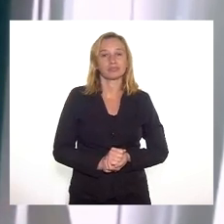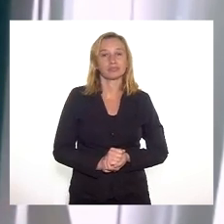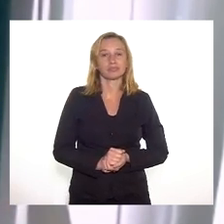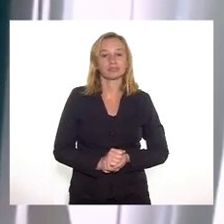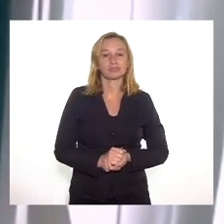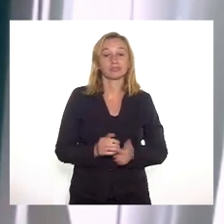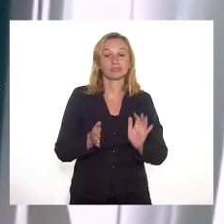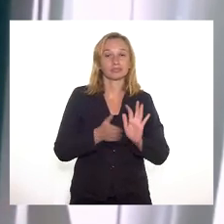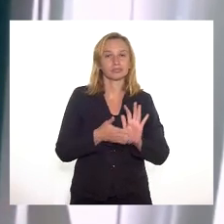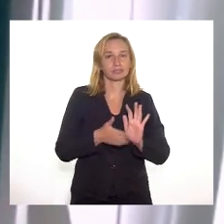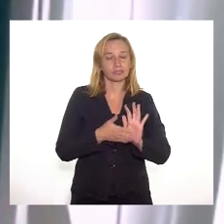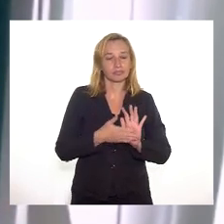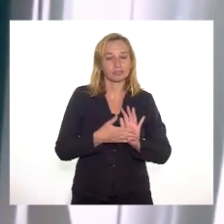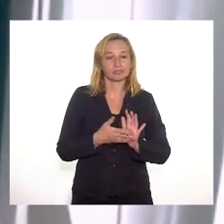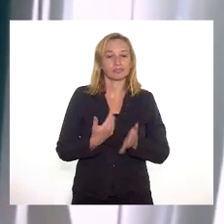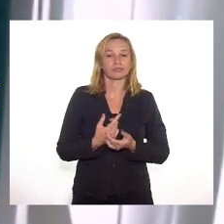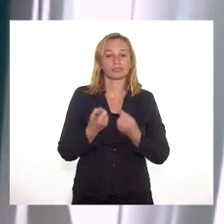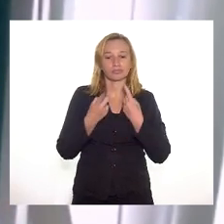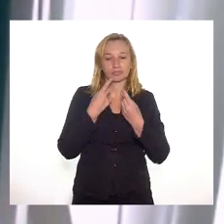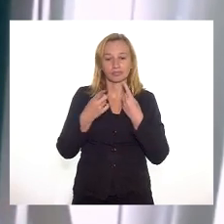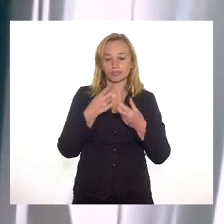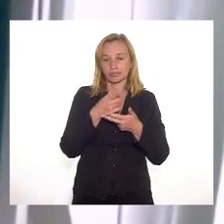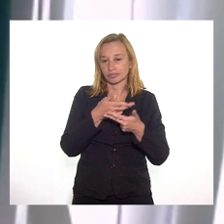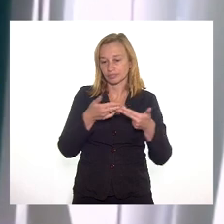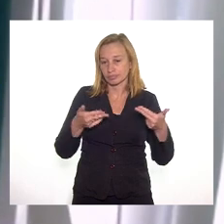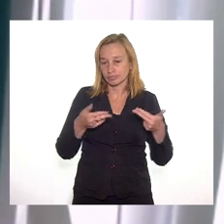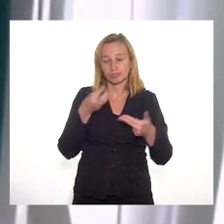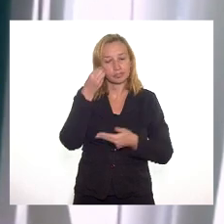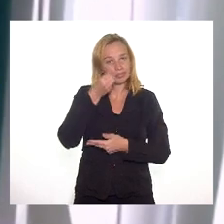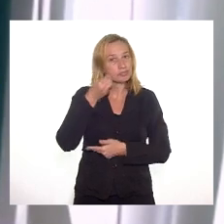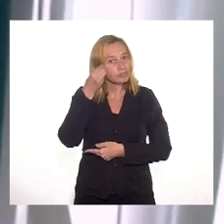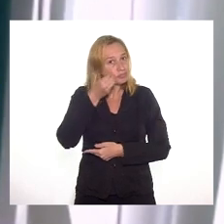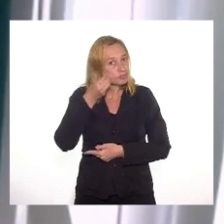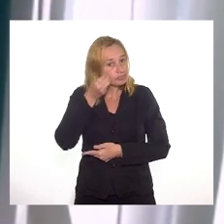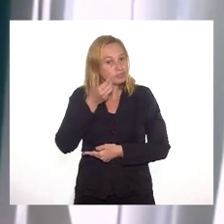é uma proposta que dialoga com várias experiências